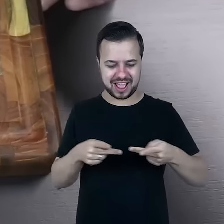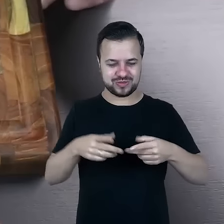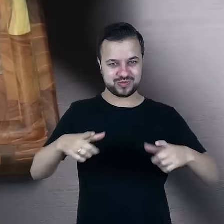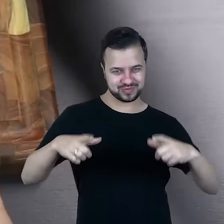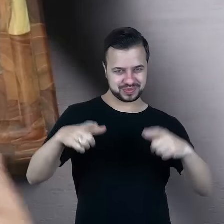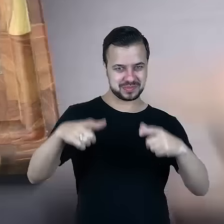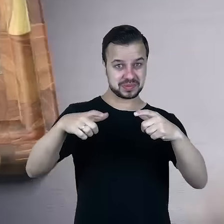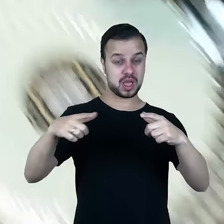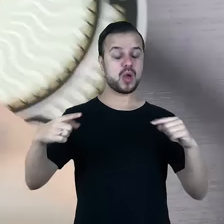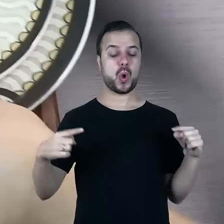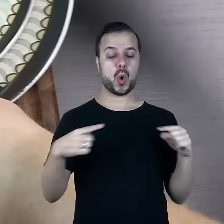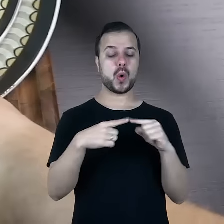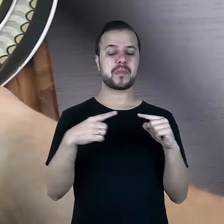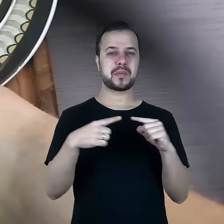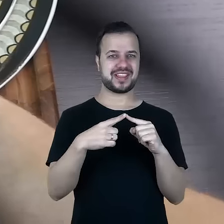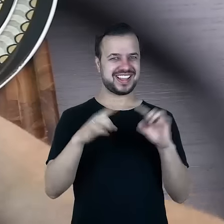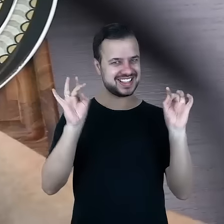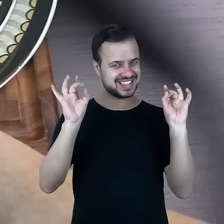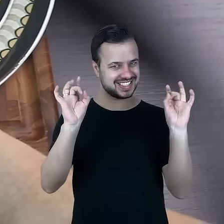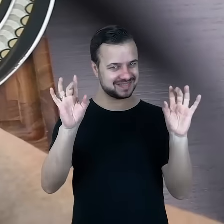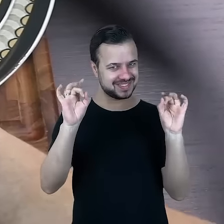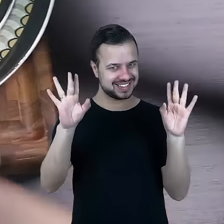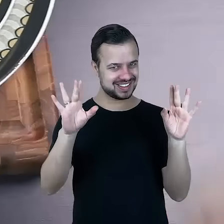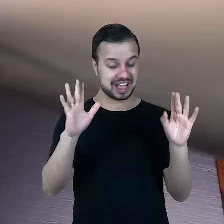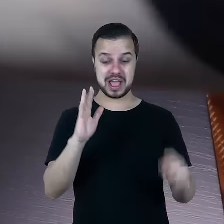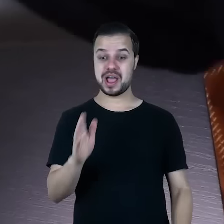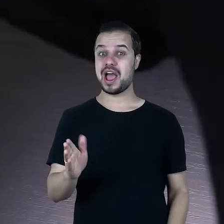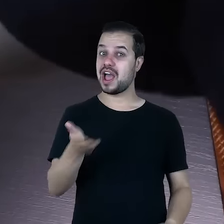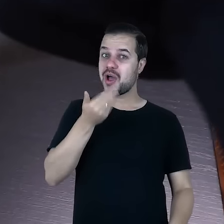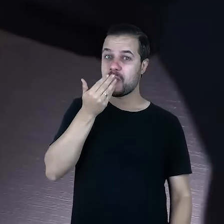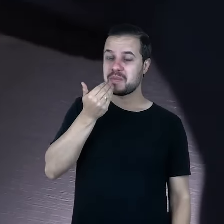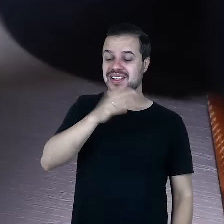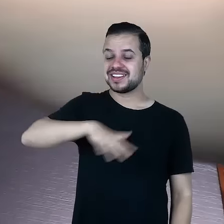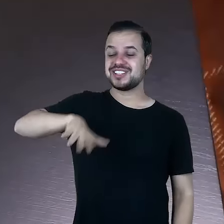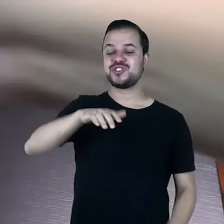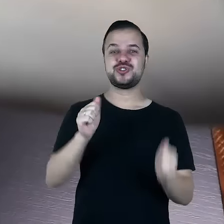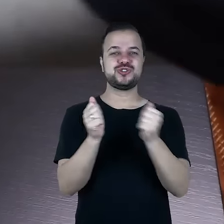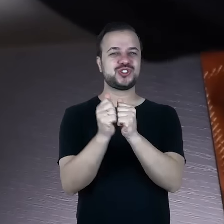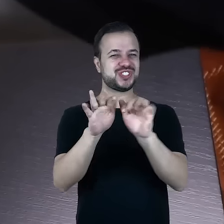que vai casar certinho para uma mesa especial de um almoço com toda a família.